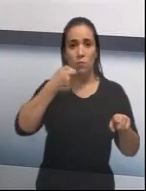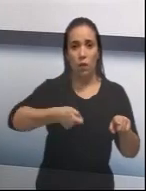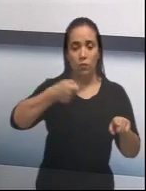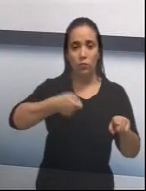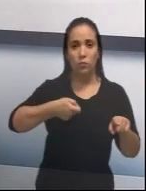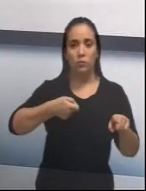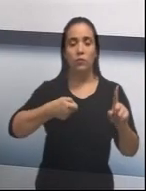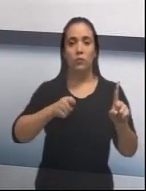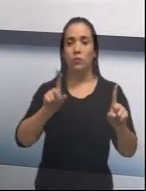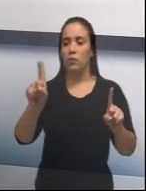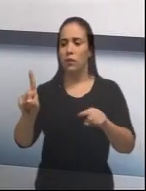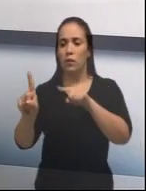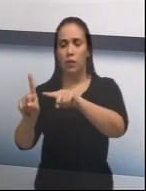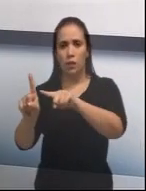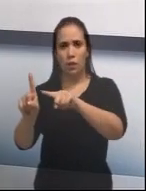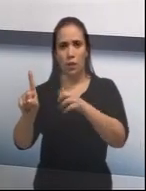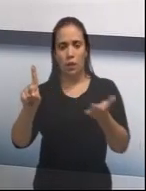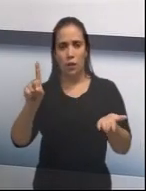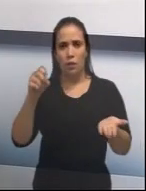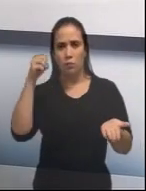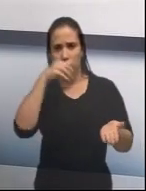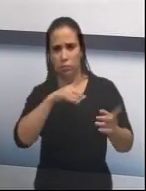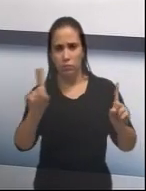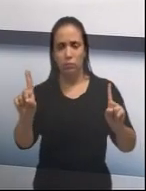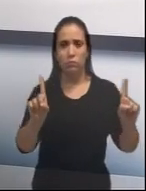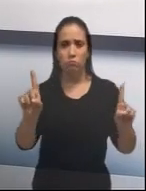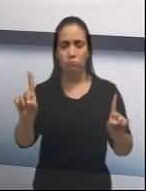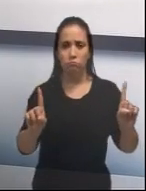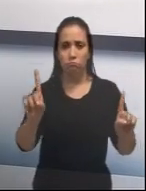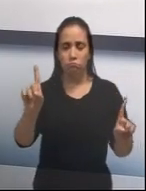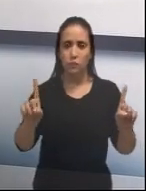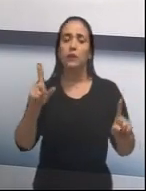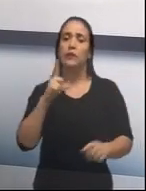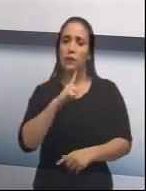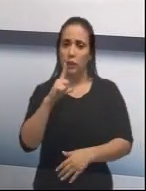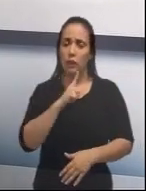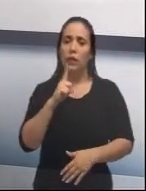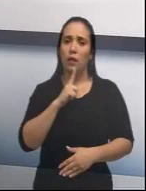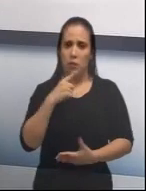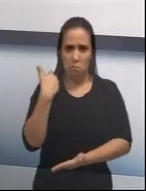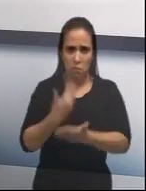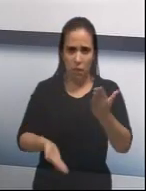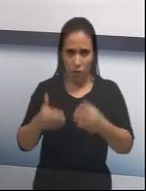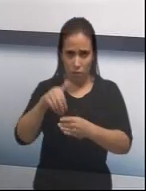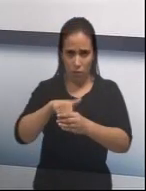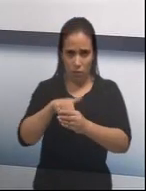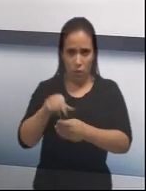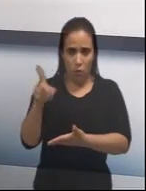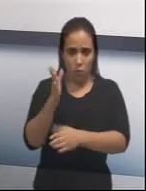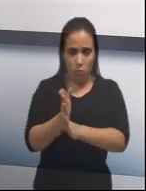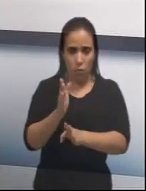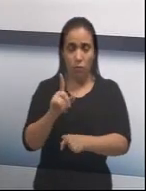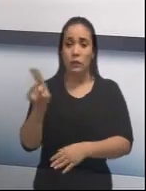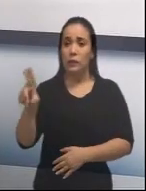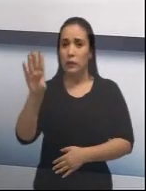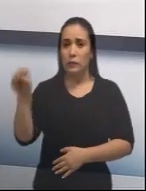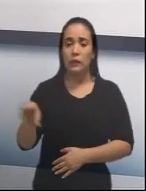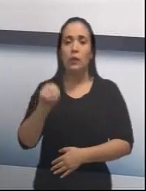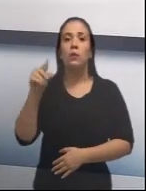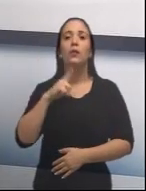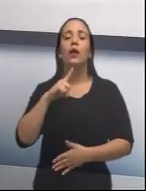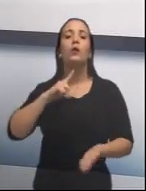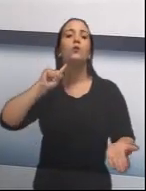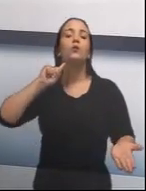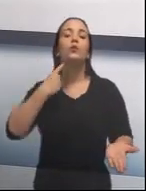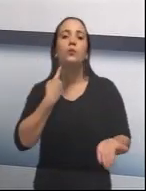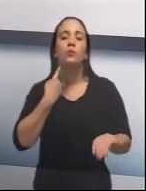falou uma burrice? Será que isso bastou para perder a eleição? Há controvérsia. Ciro nunca foi acusado de corrupto,